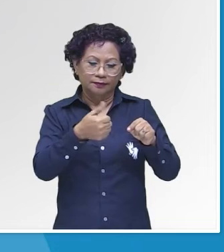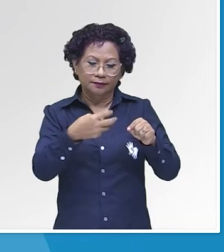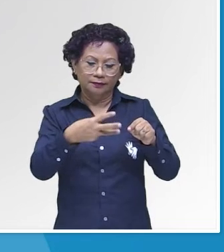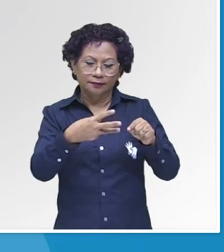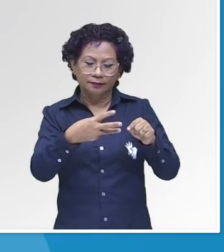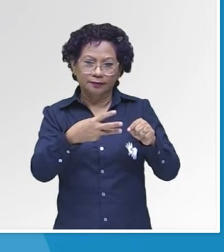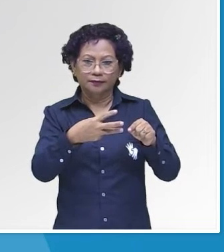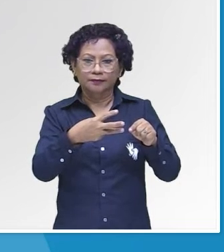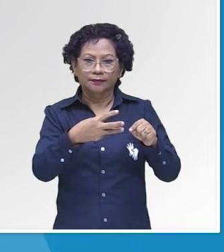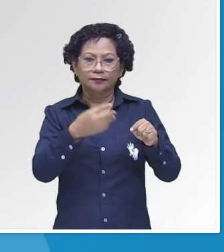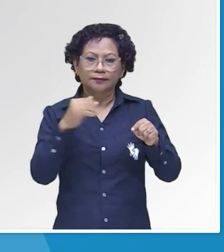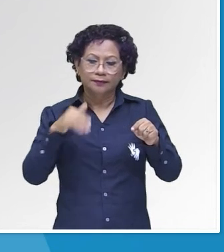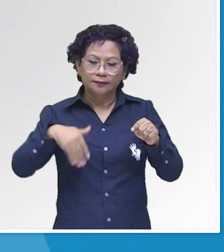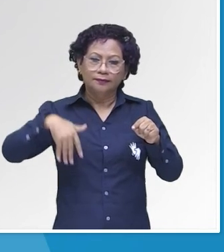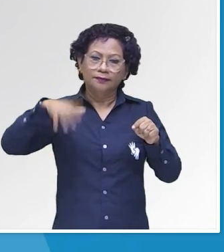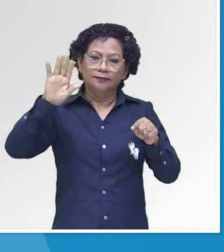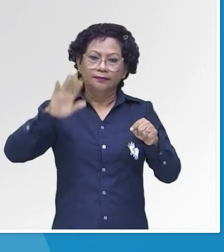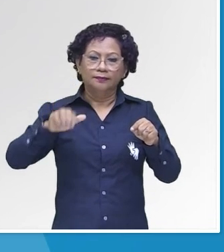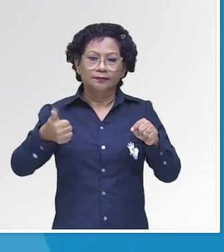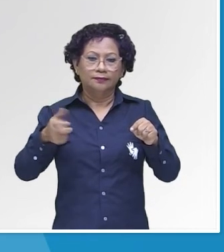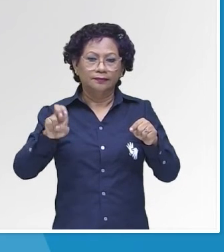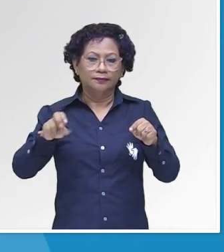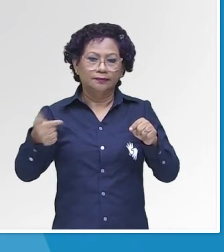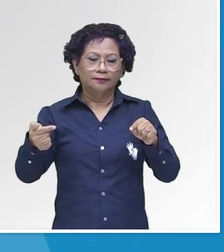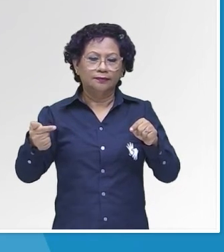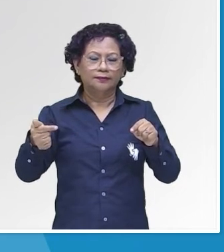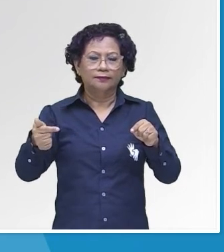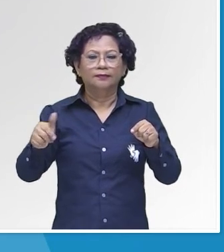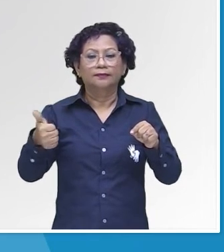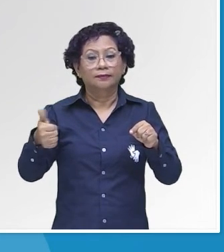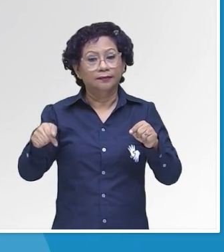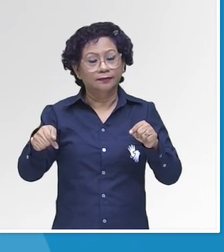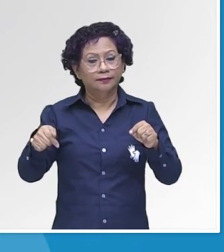aqui 11 e 13 e 15 e 17